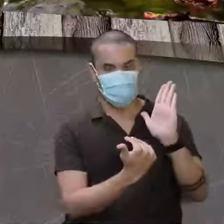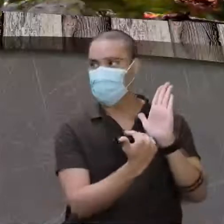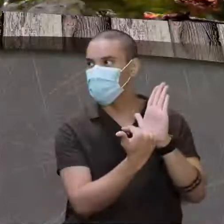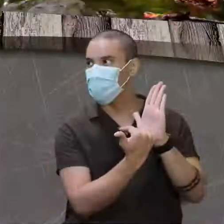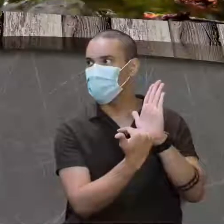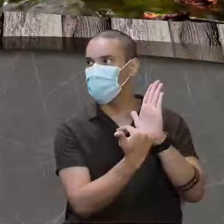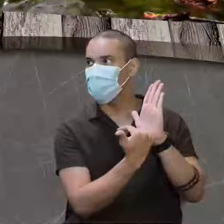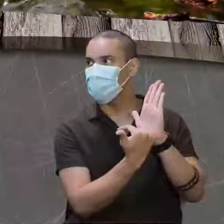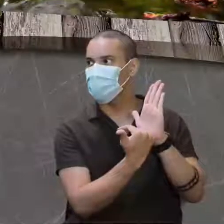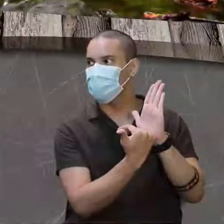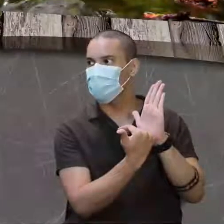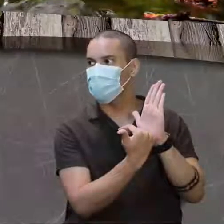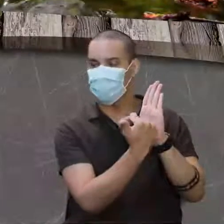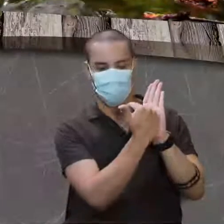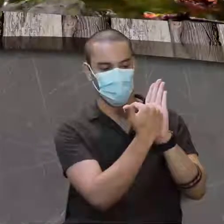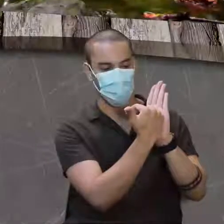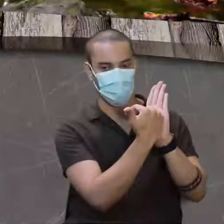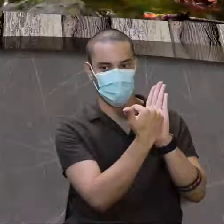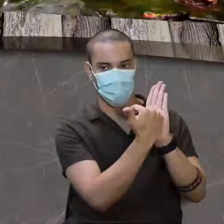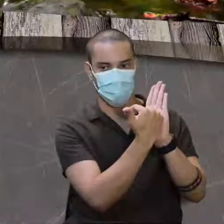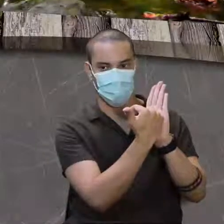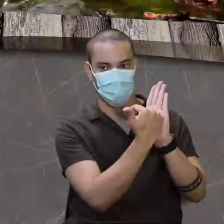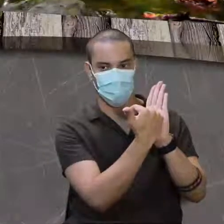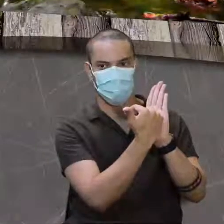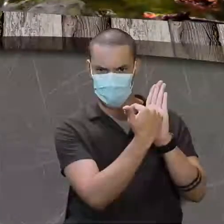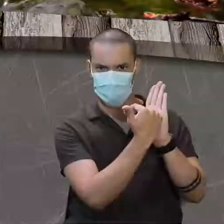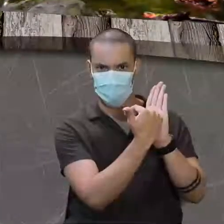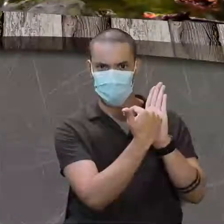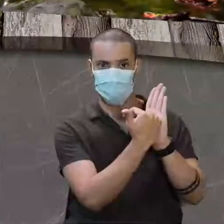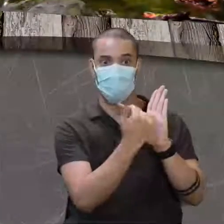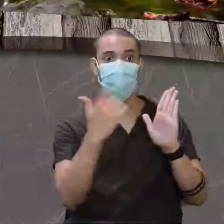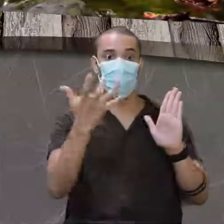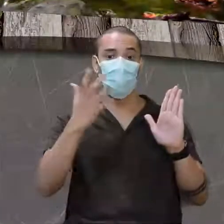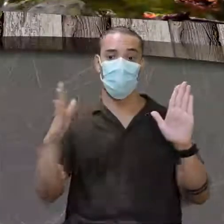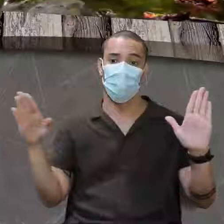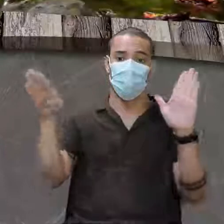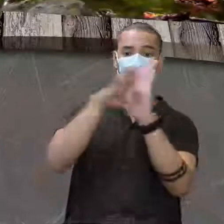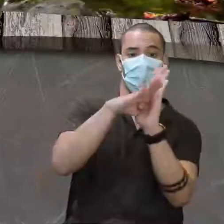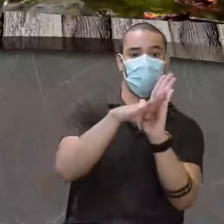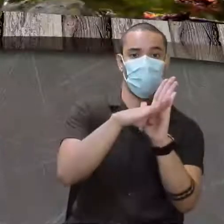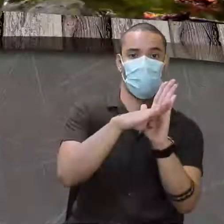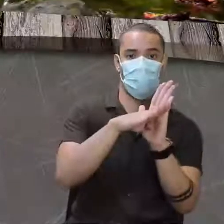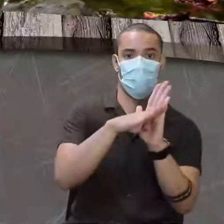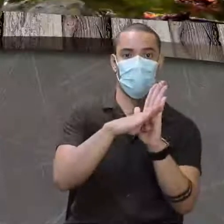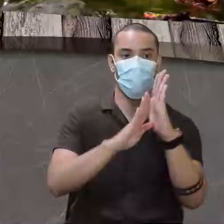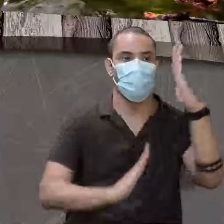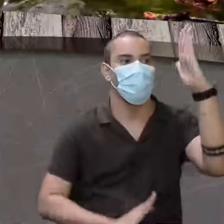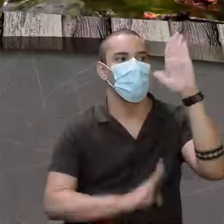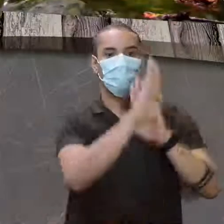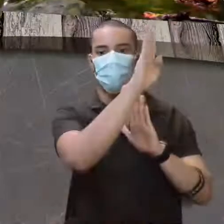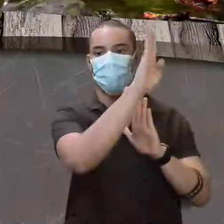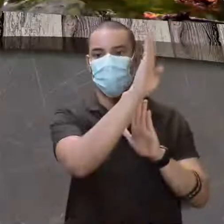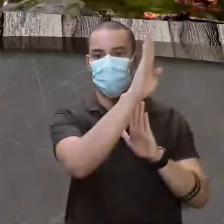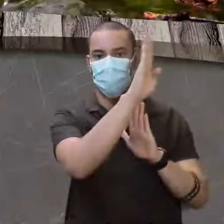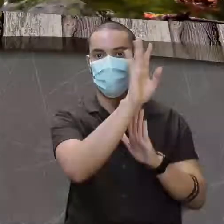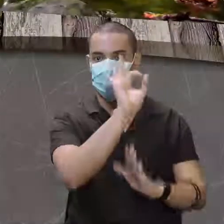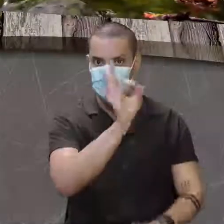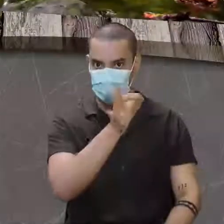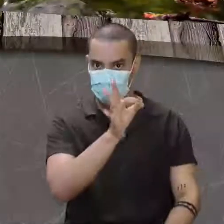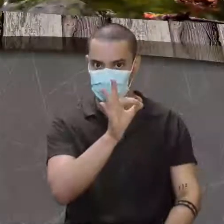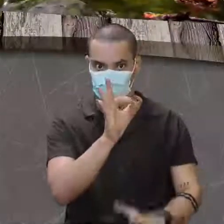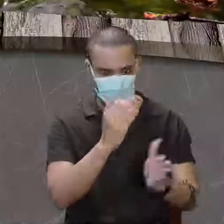Você saiu daqui, iniciou alguma coisa, você quer chegar aqui, ó, no clímax, no